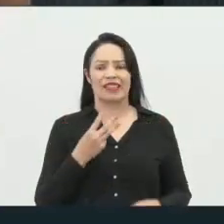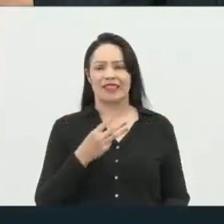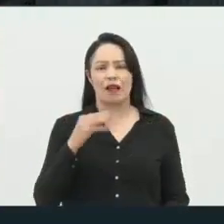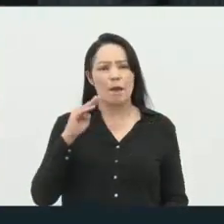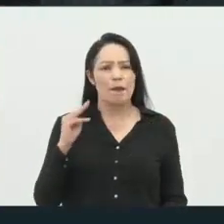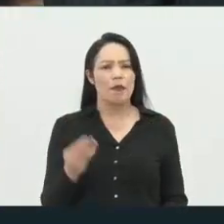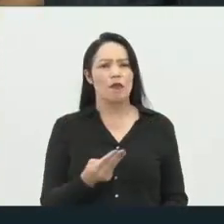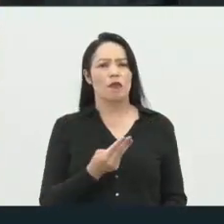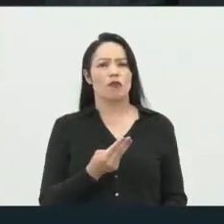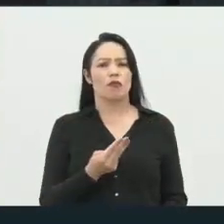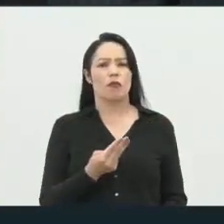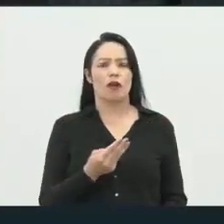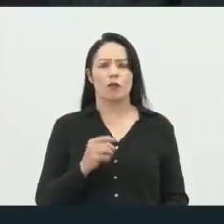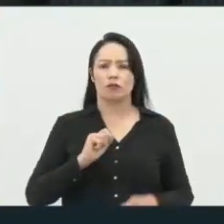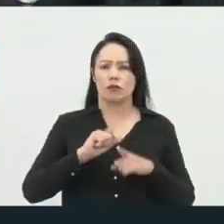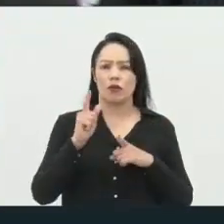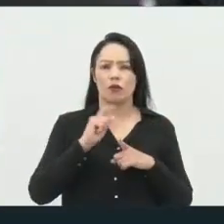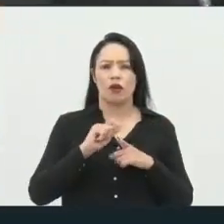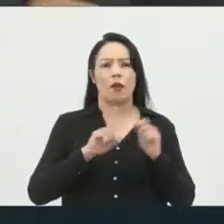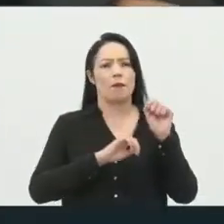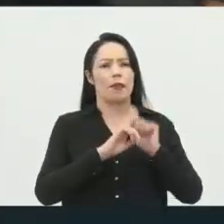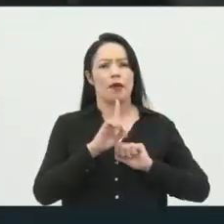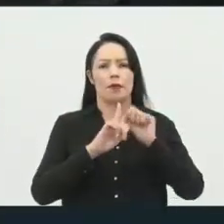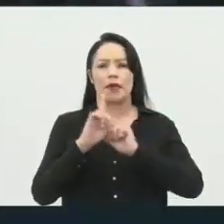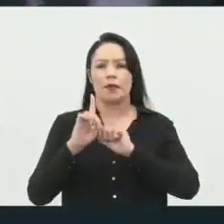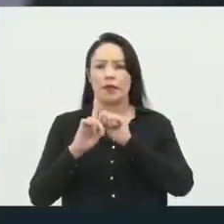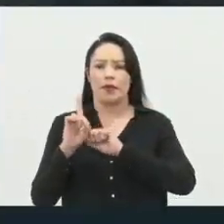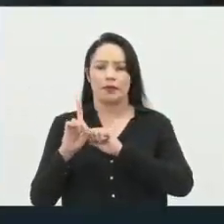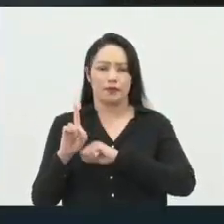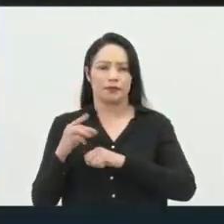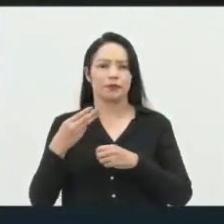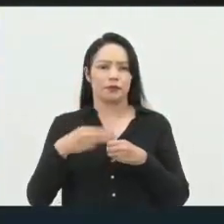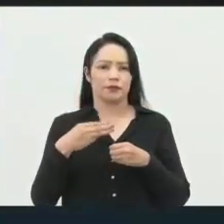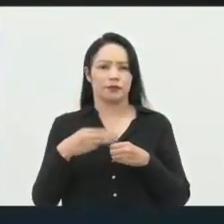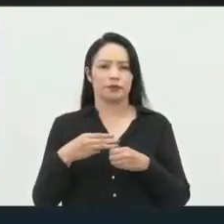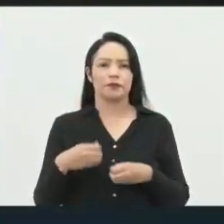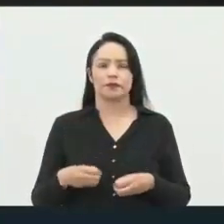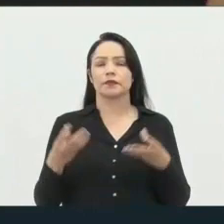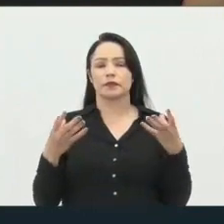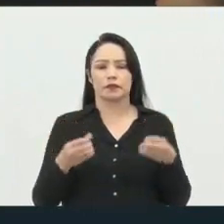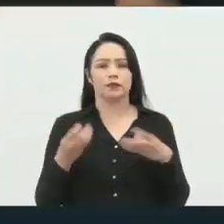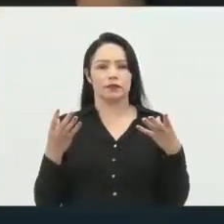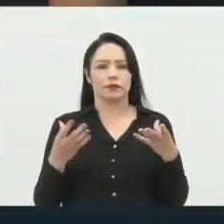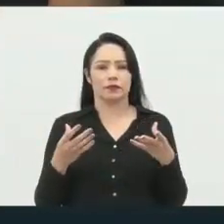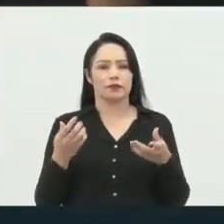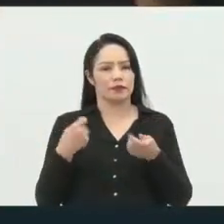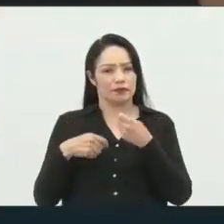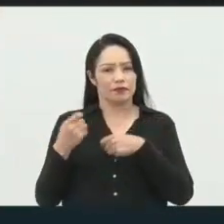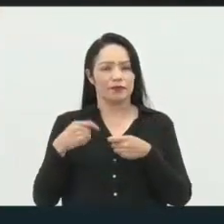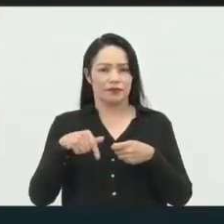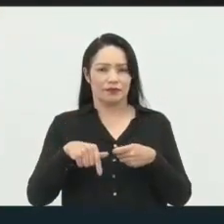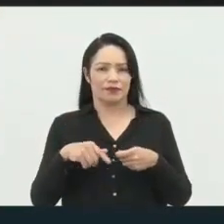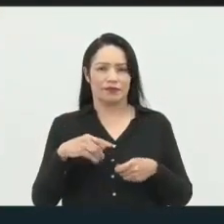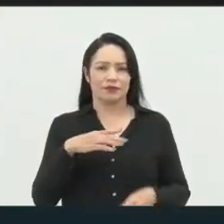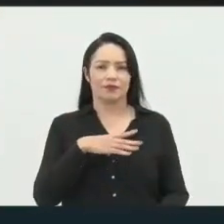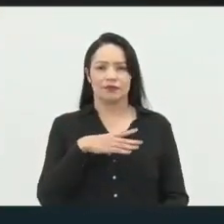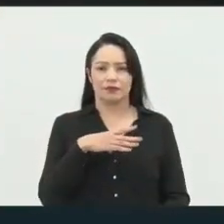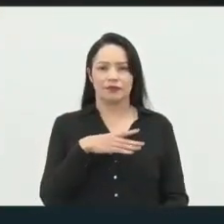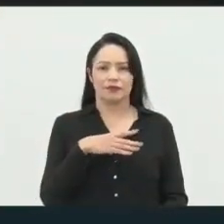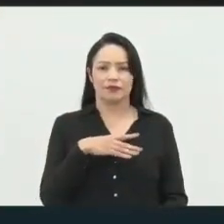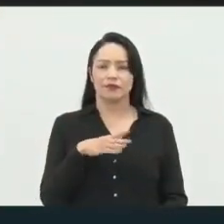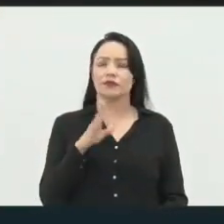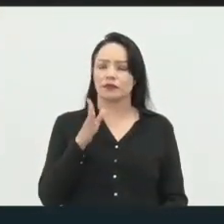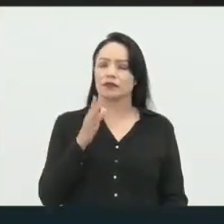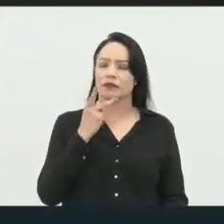de aluguel por mês que é o que o município gasta Então quem administra a cidade já falei em momento anterior não